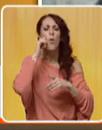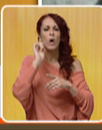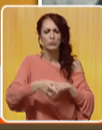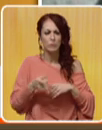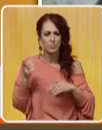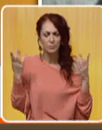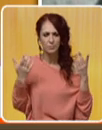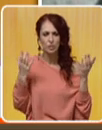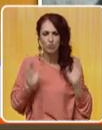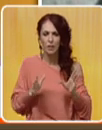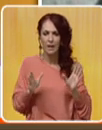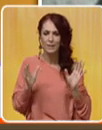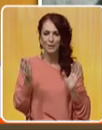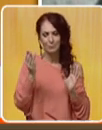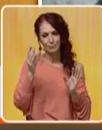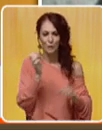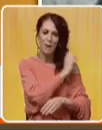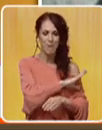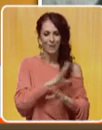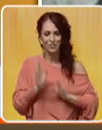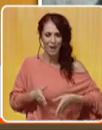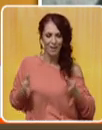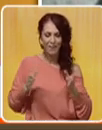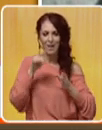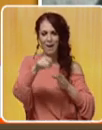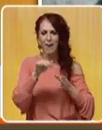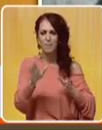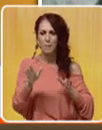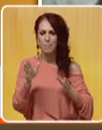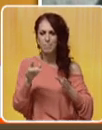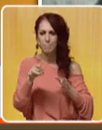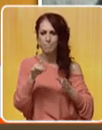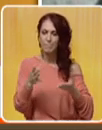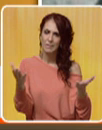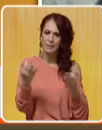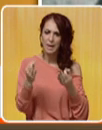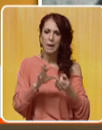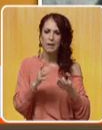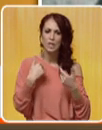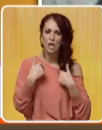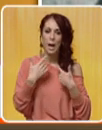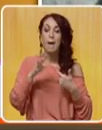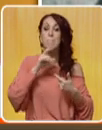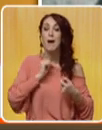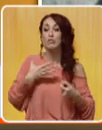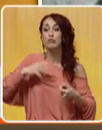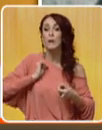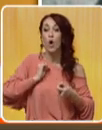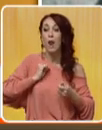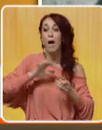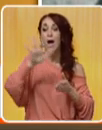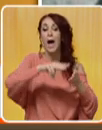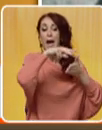ora bom aqui já estava a rapazito estão a ver isto aqui foi e como sabem a minha mã era espanhola e da